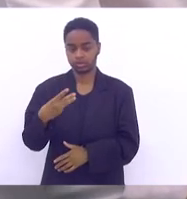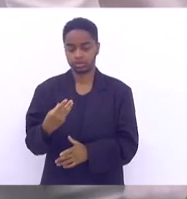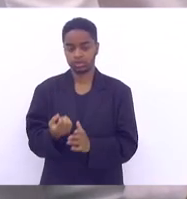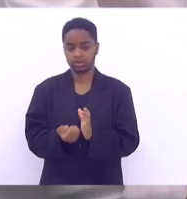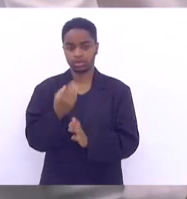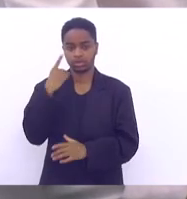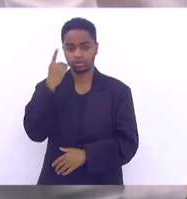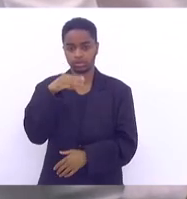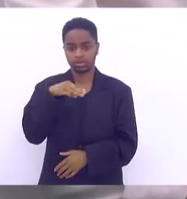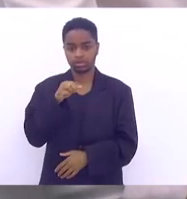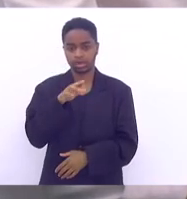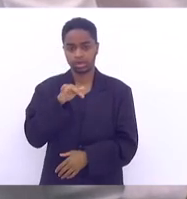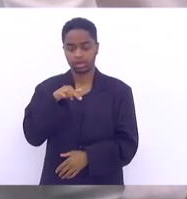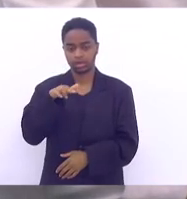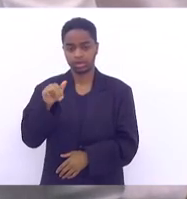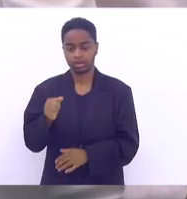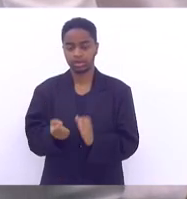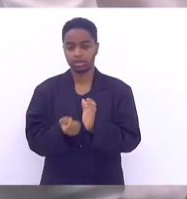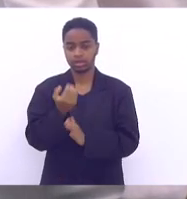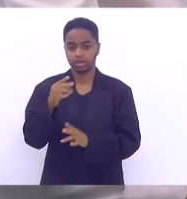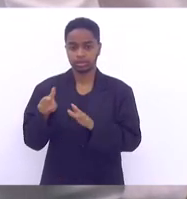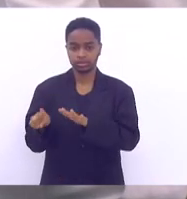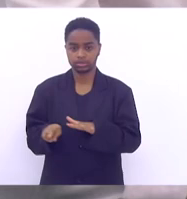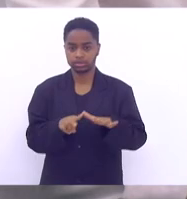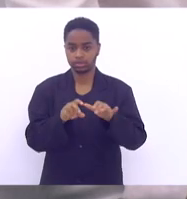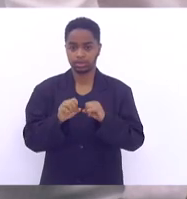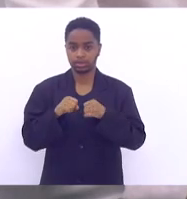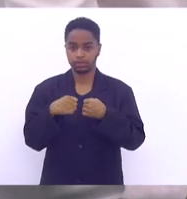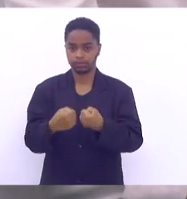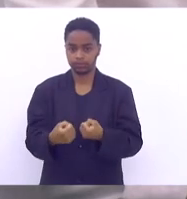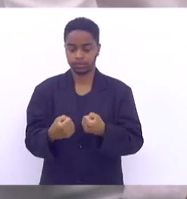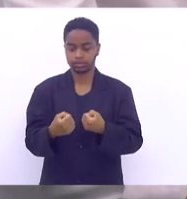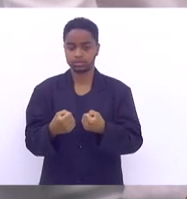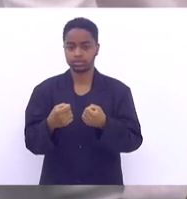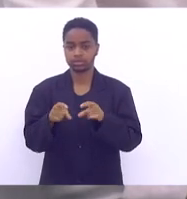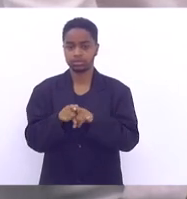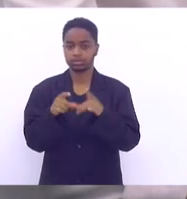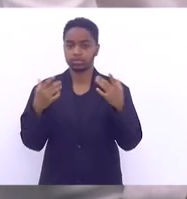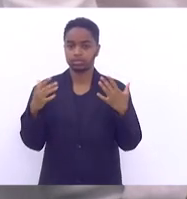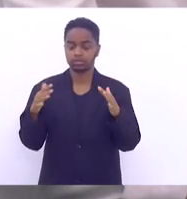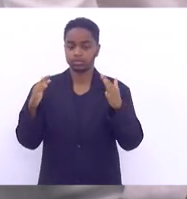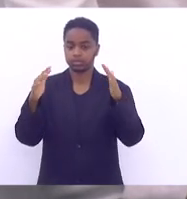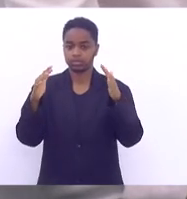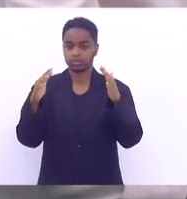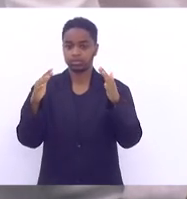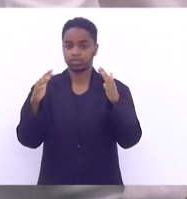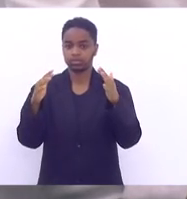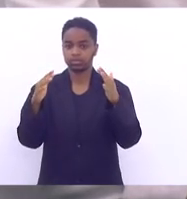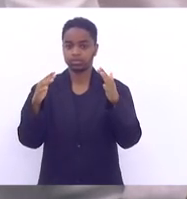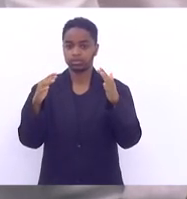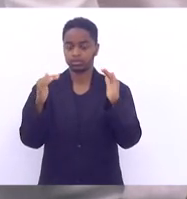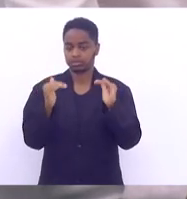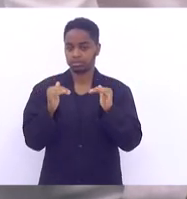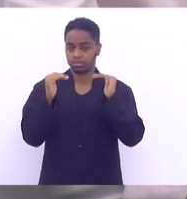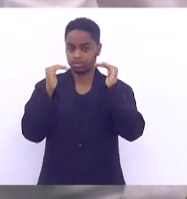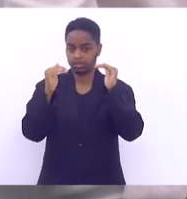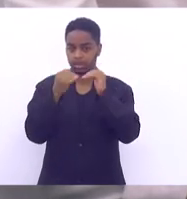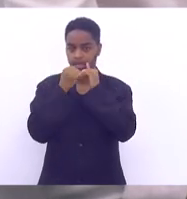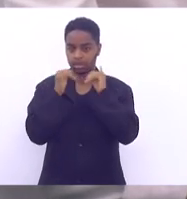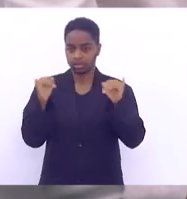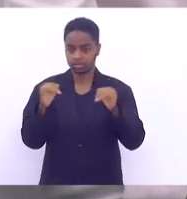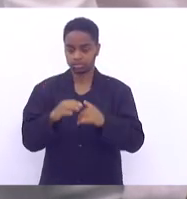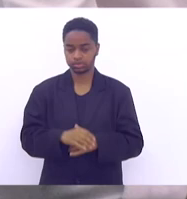do MST, que institui a Semana da Defesa e Celebração, de Defesa e Celebração da Soberania